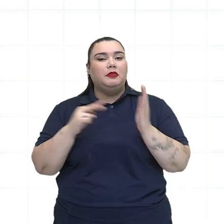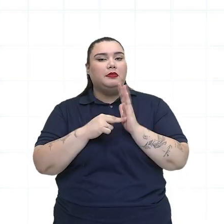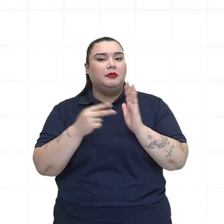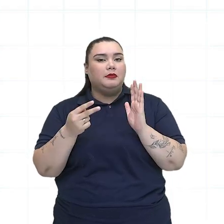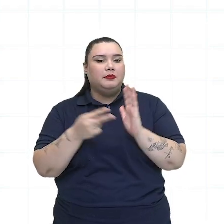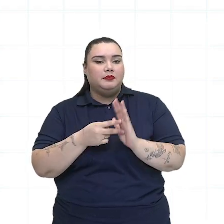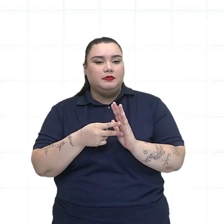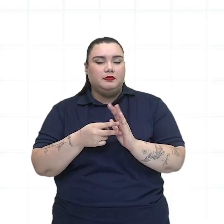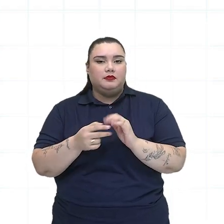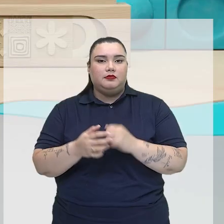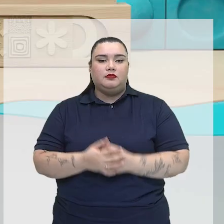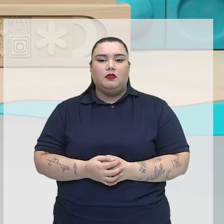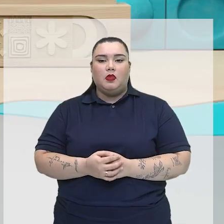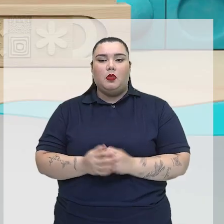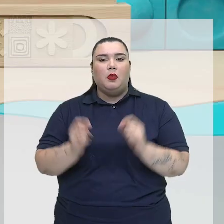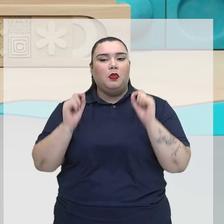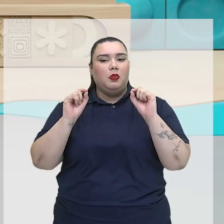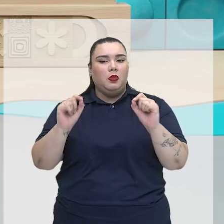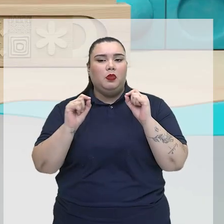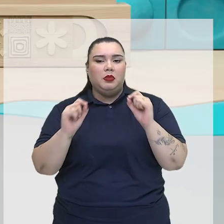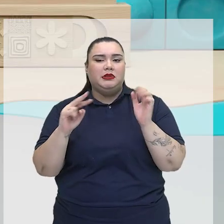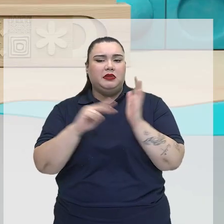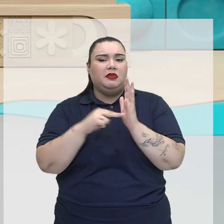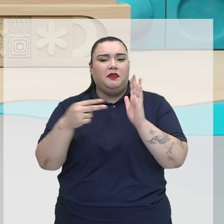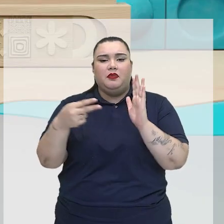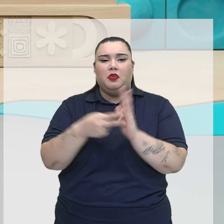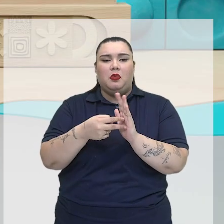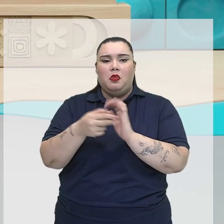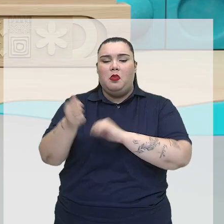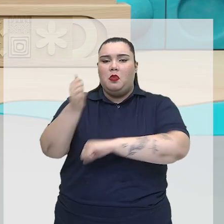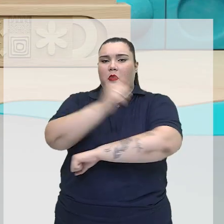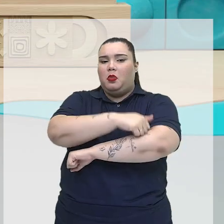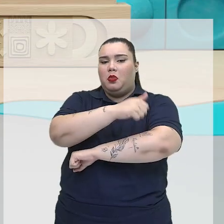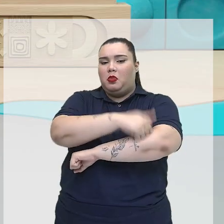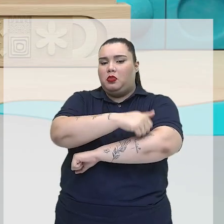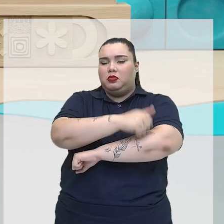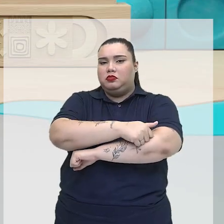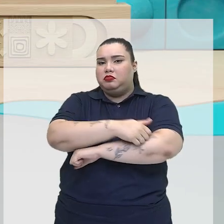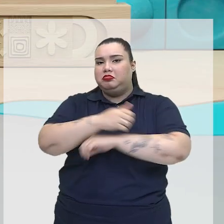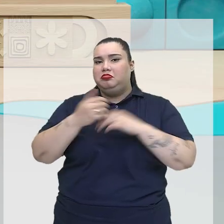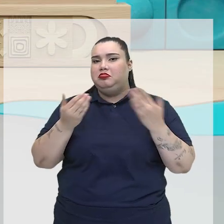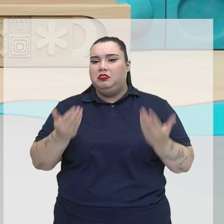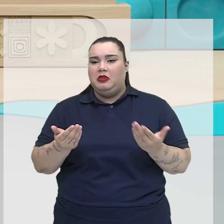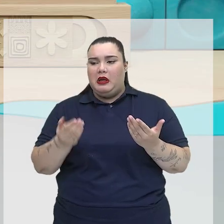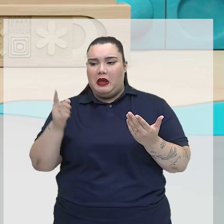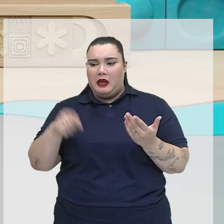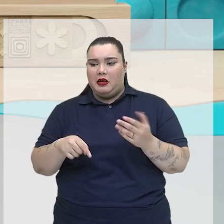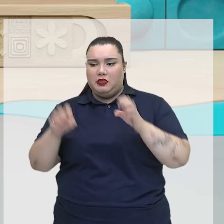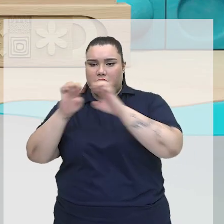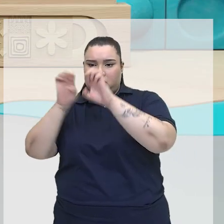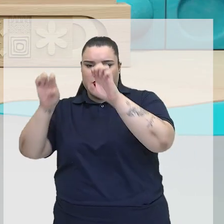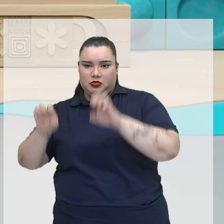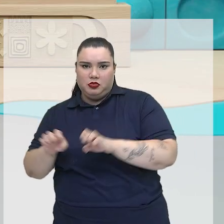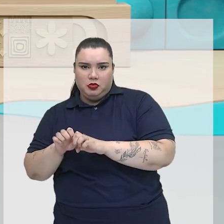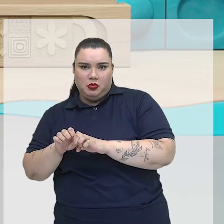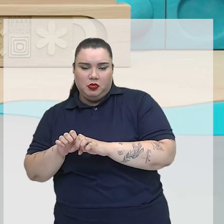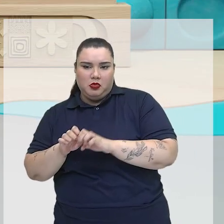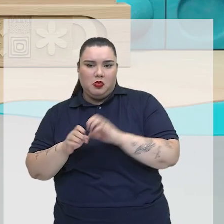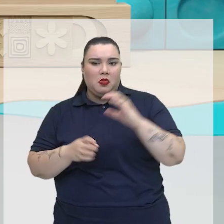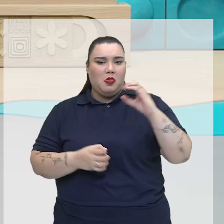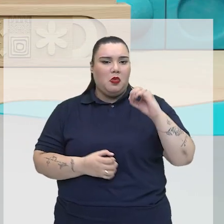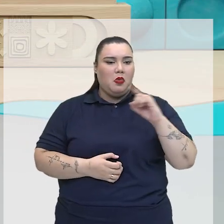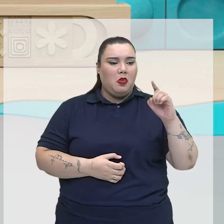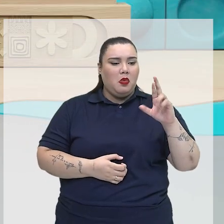quê? O que é o osso? O que vocês acham que é o osso? O que é essa estrutura? É um órgão? É